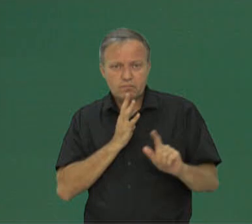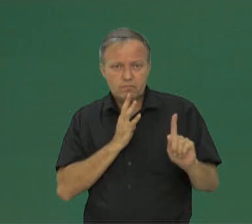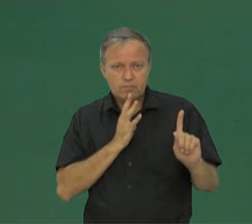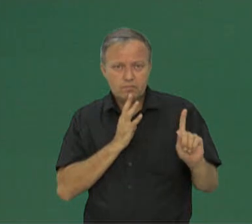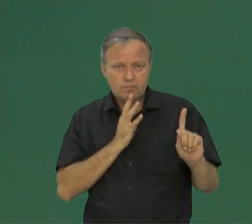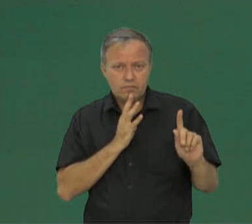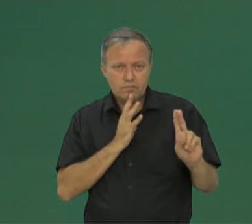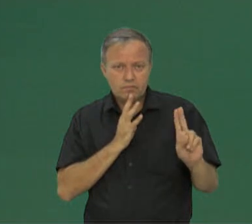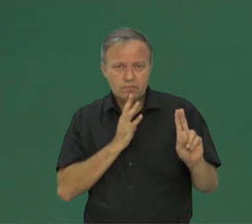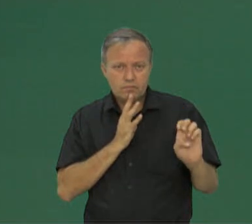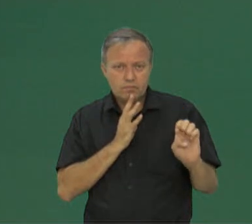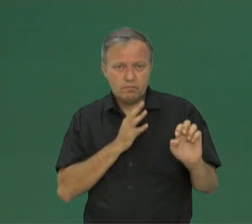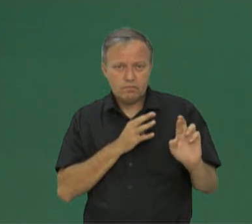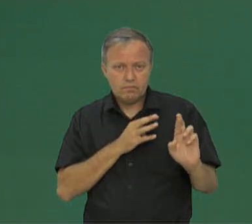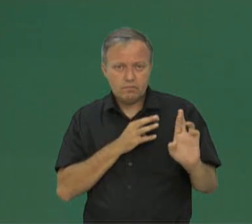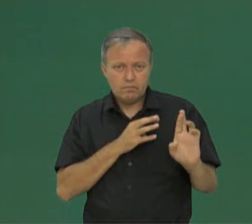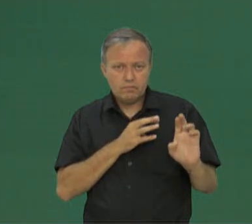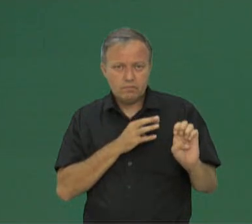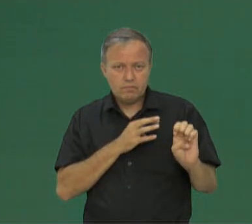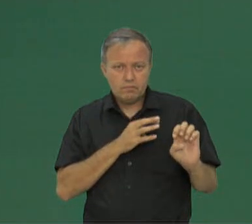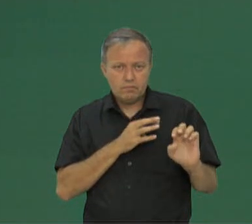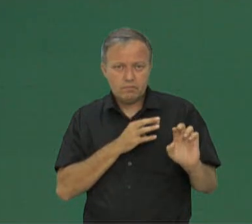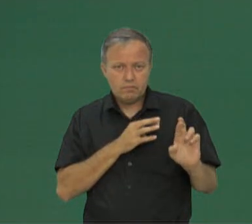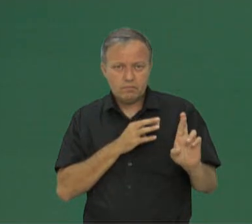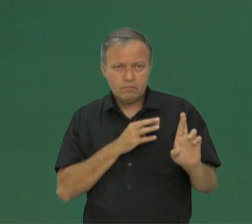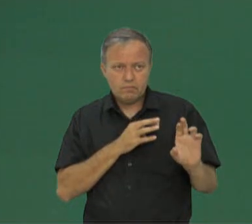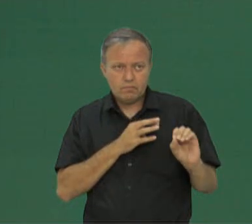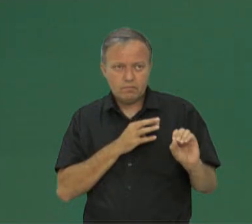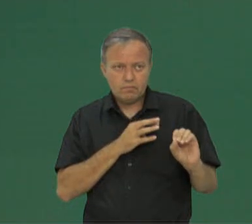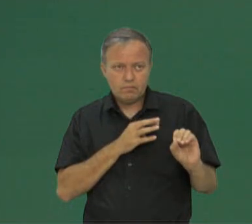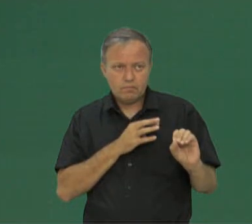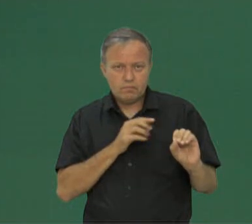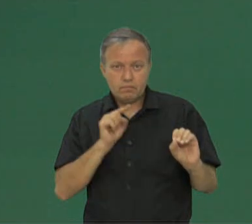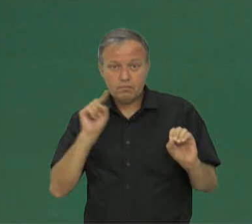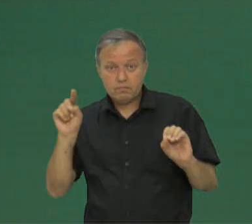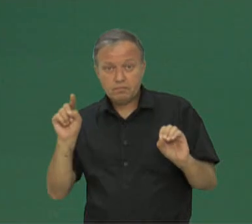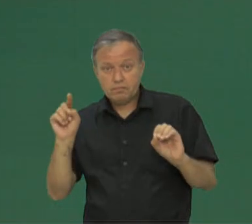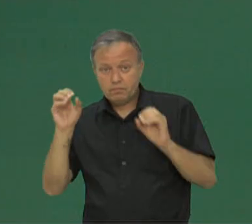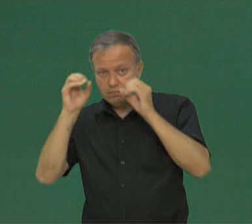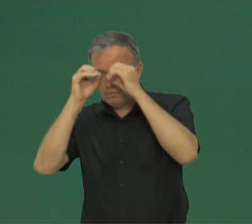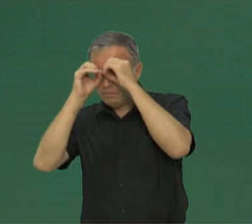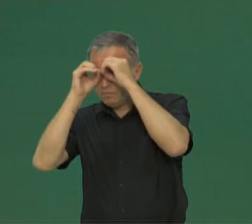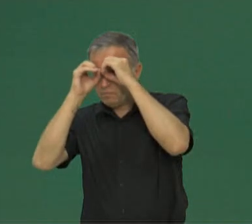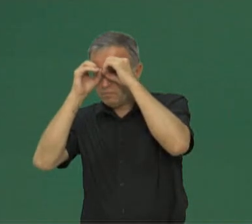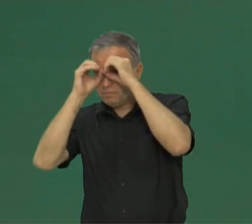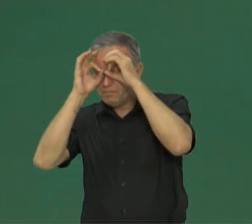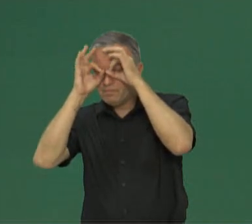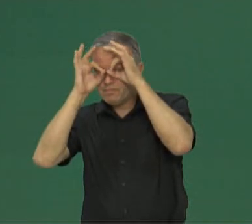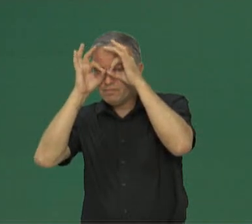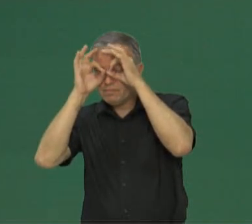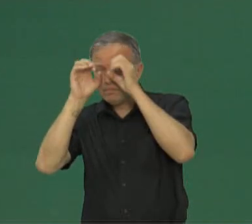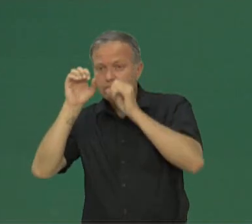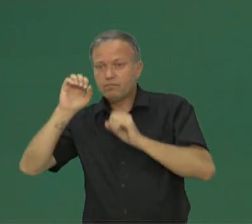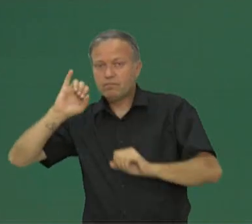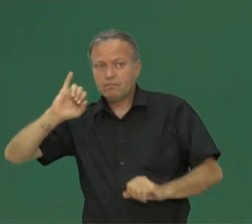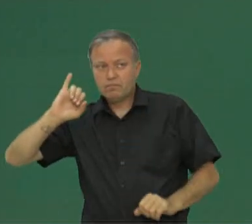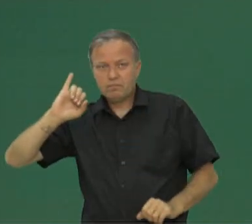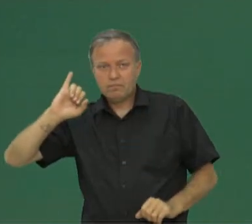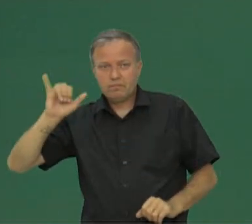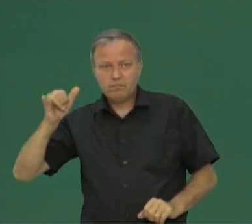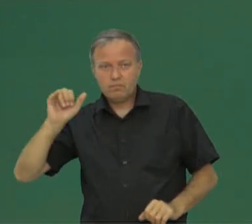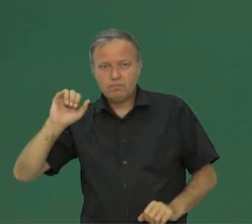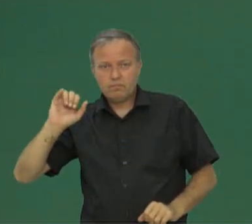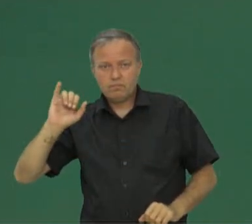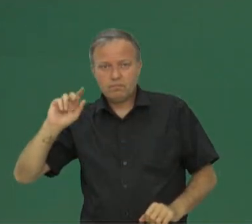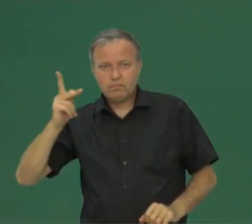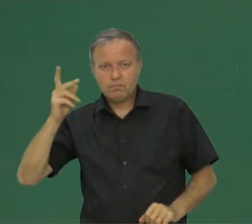Che Guevara, esse aqui era o John Lennon, certo? Ah, muito bem.